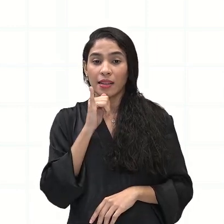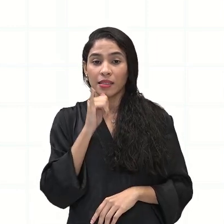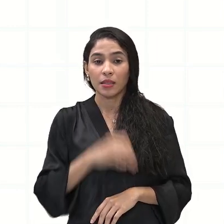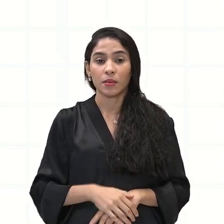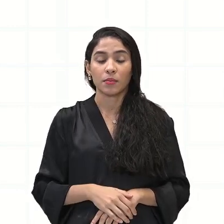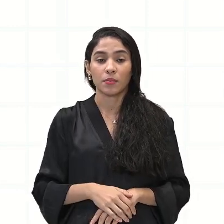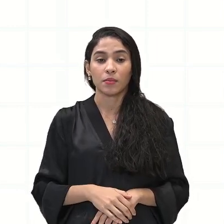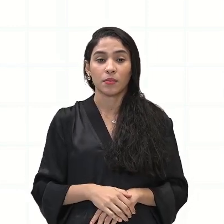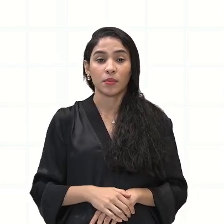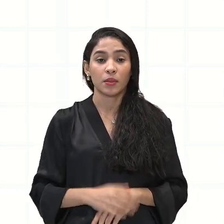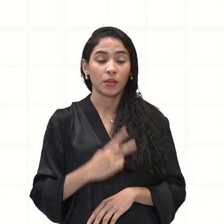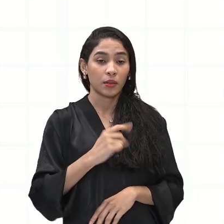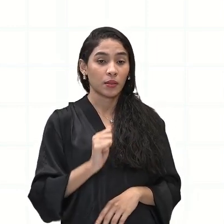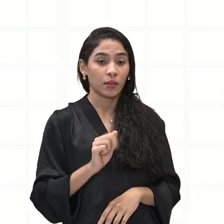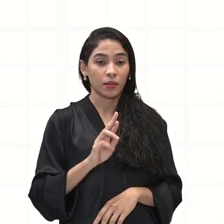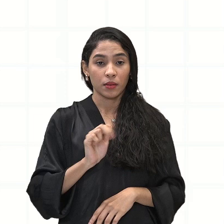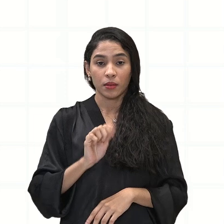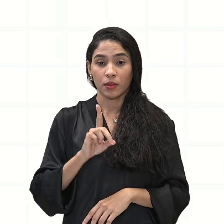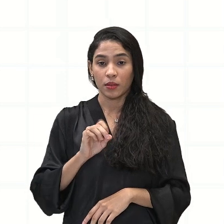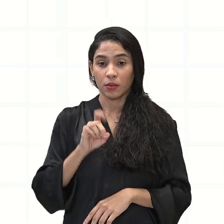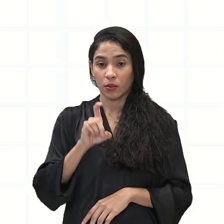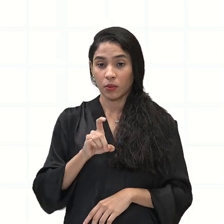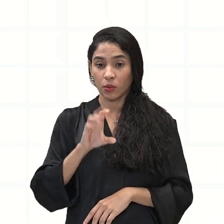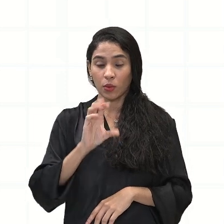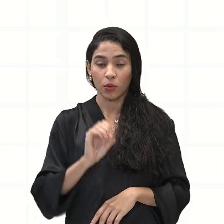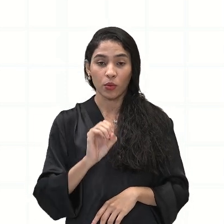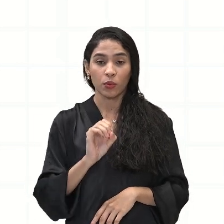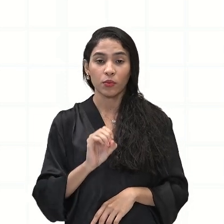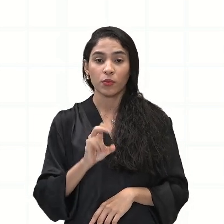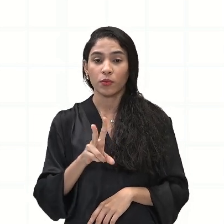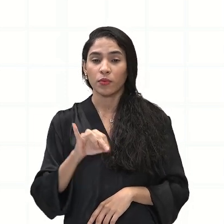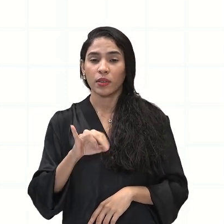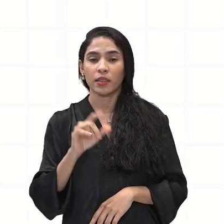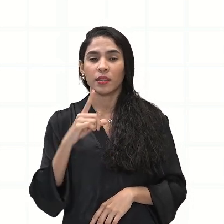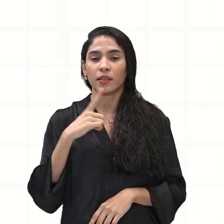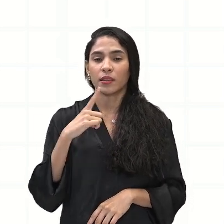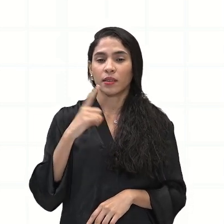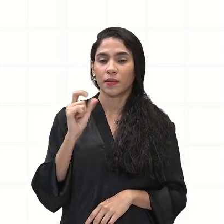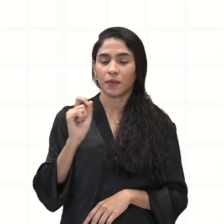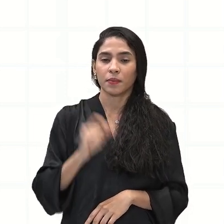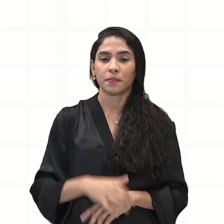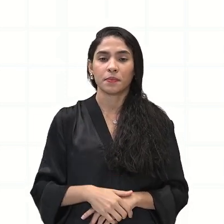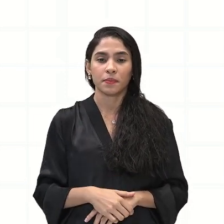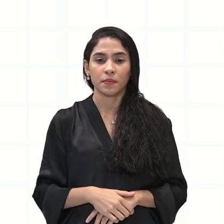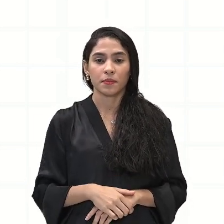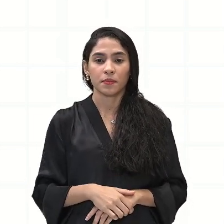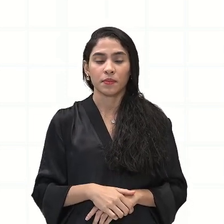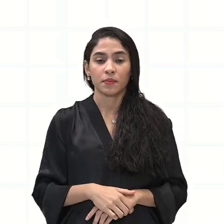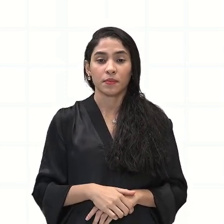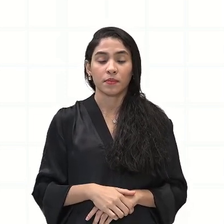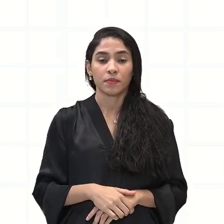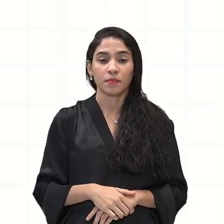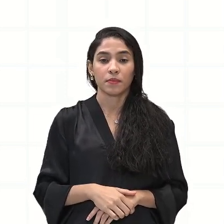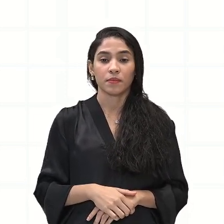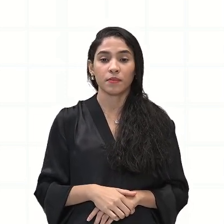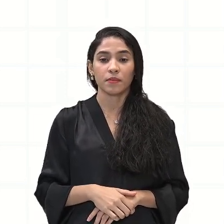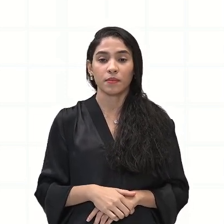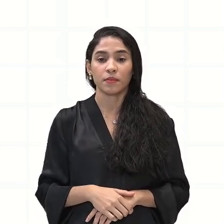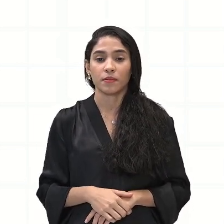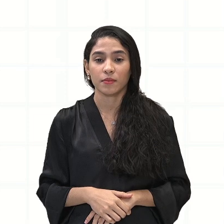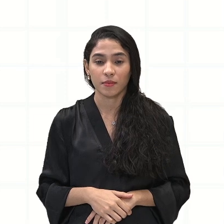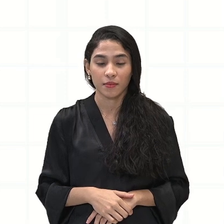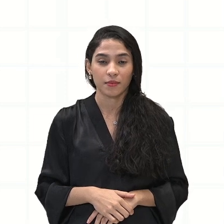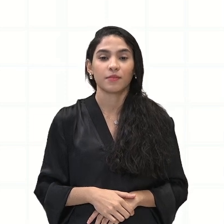o paradoxo ele vai sair do sentido racional e trazer